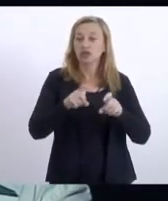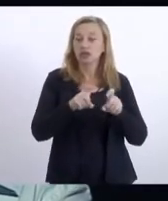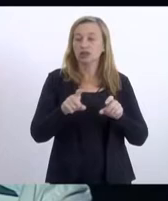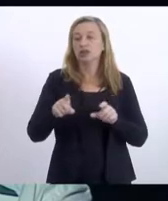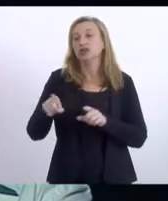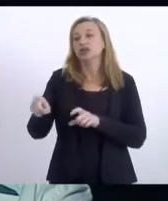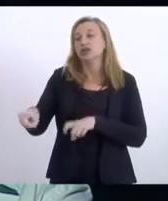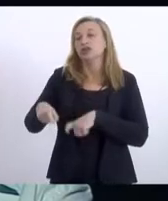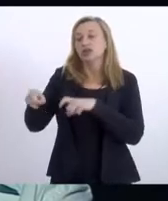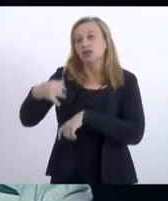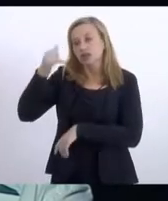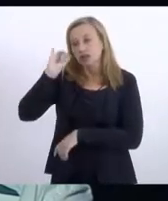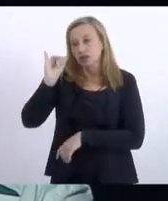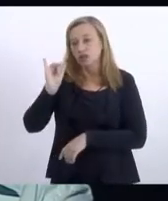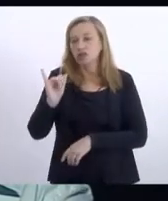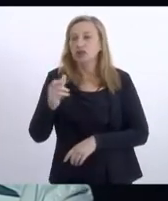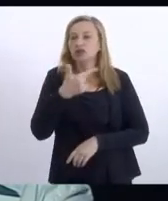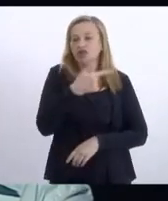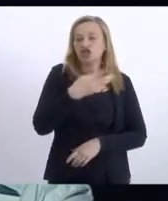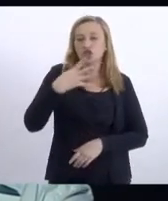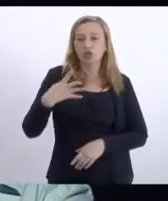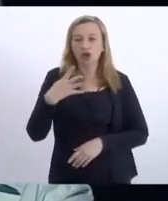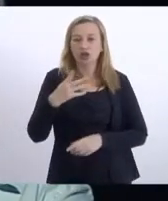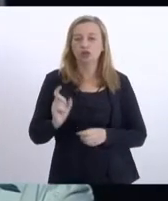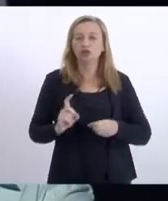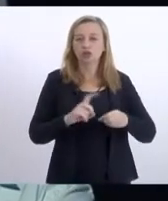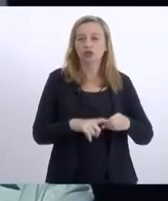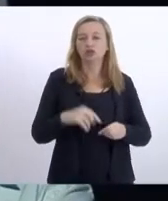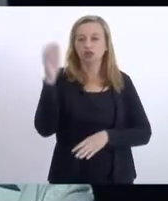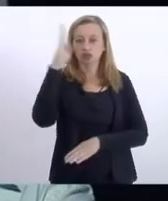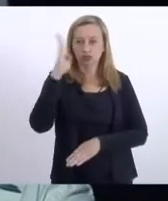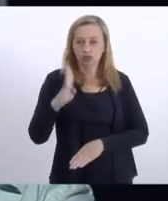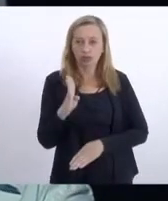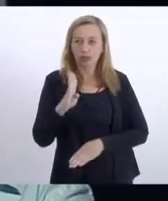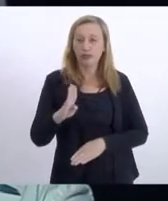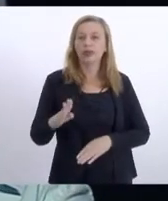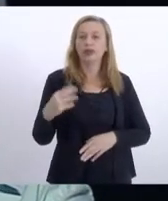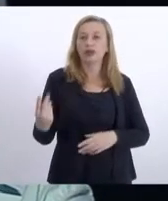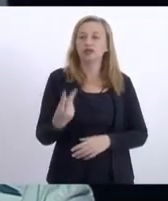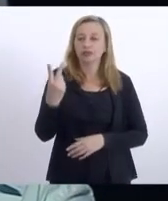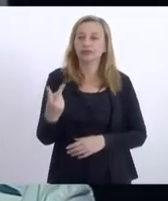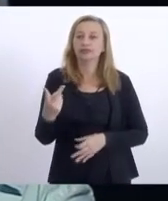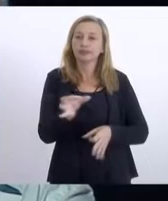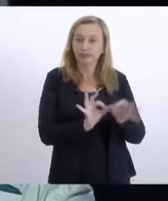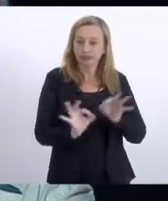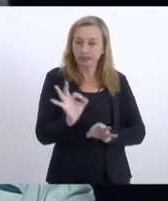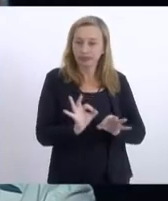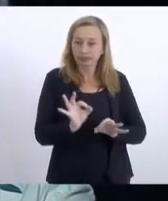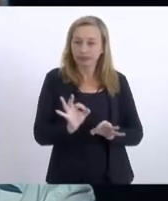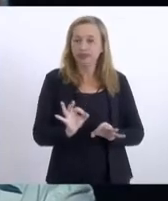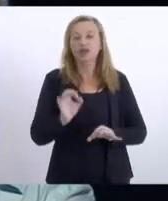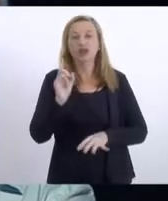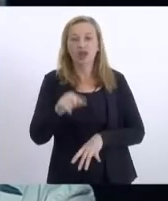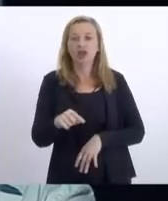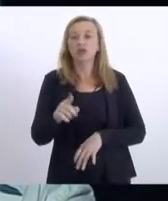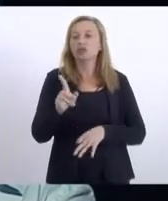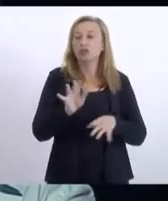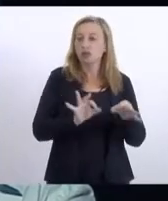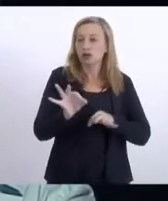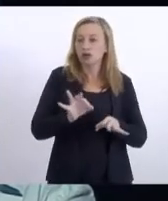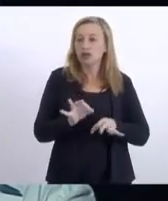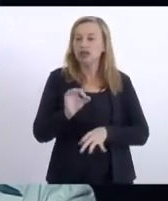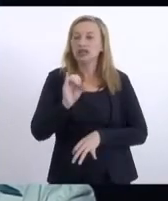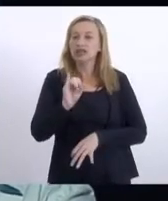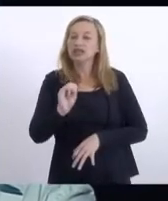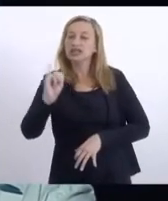ministra Tereza Cristina, e nós fomos um dos 24 consórcios no Brasil contemplado com esse programa, que é o programa do